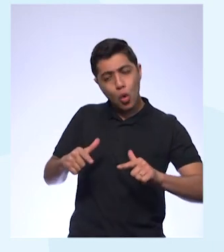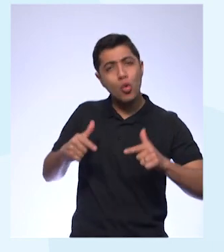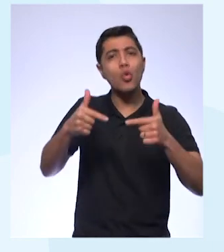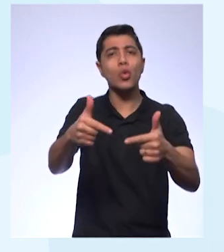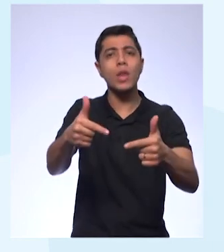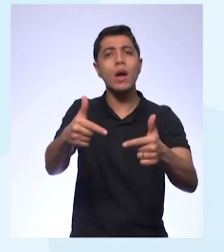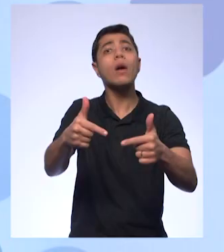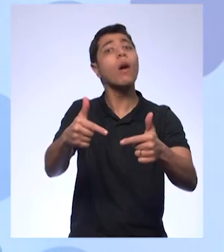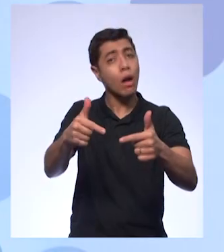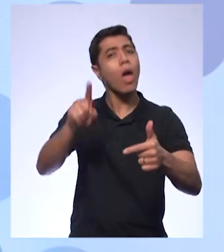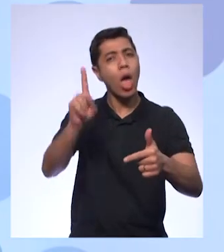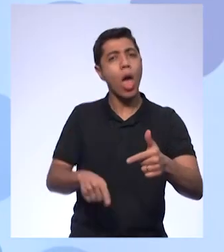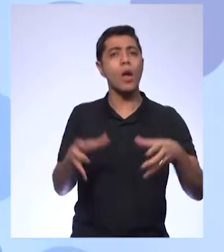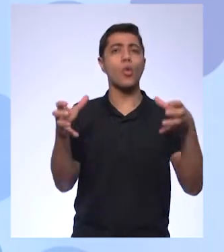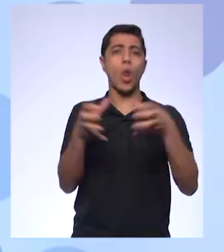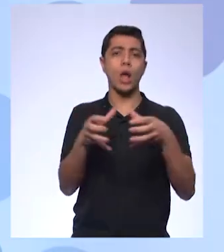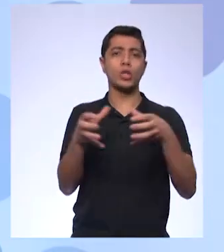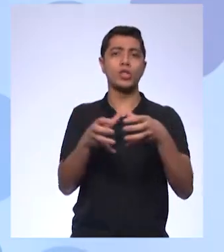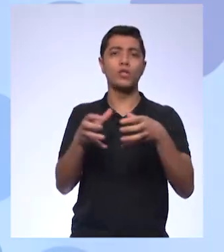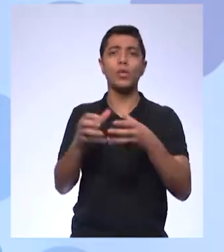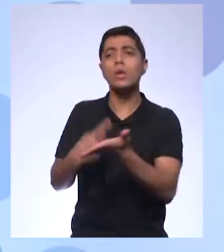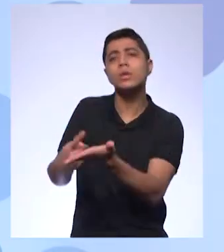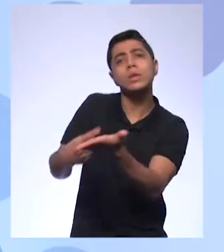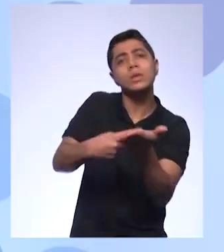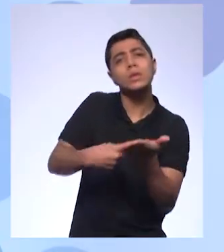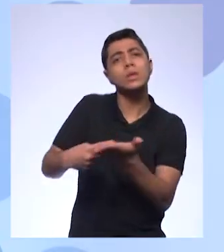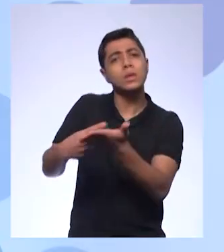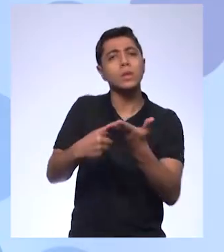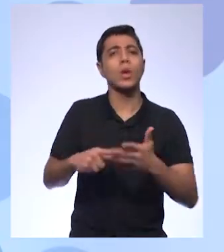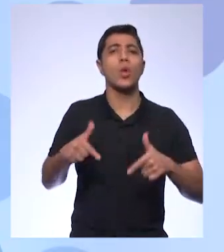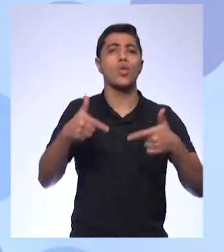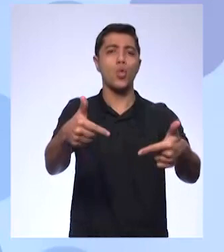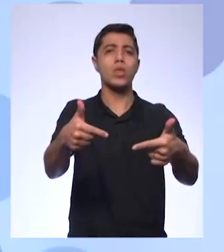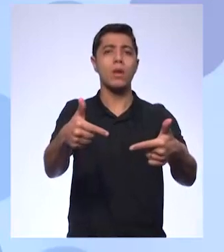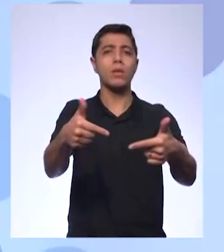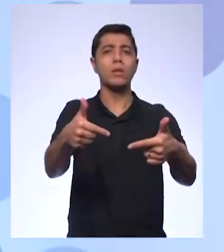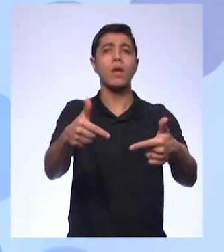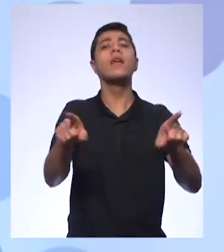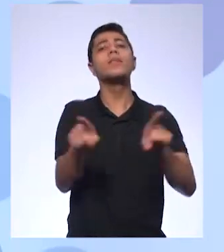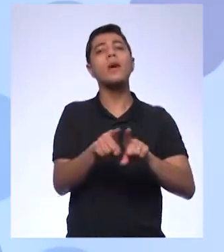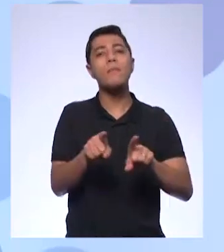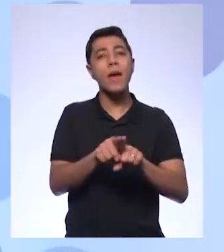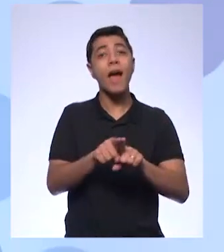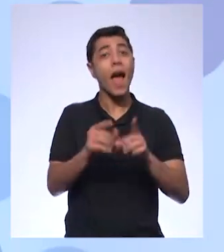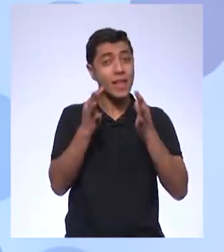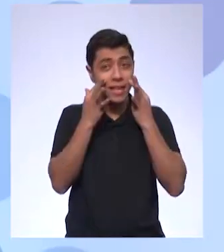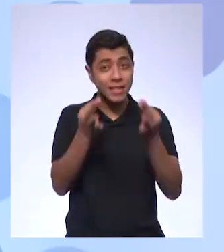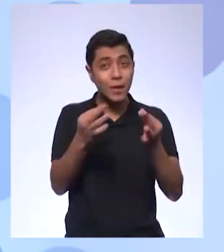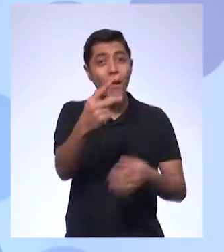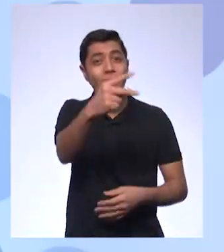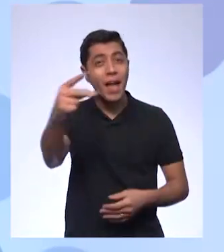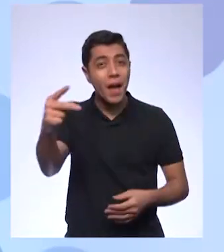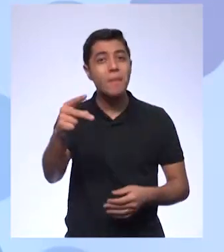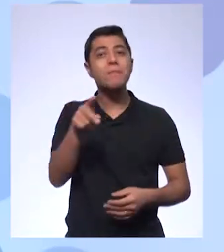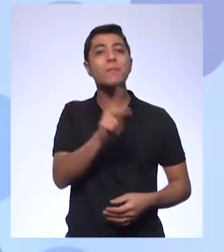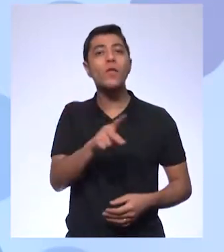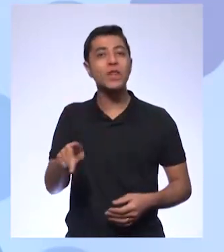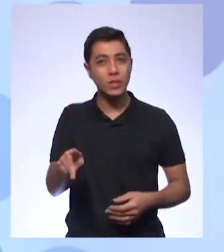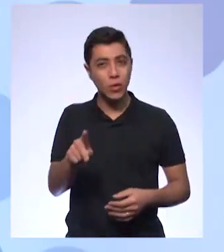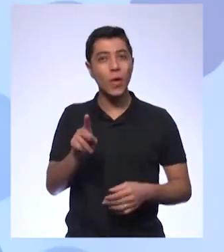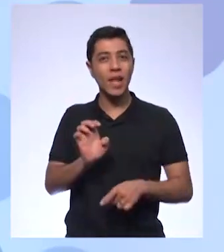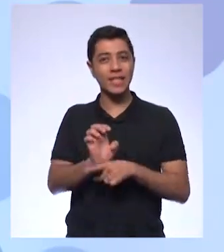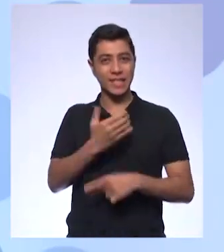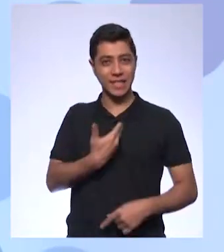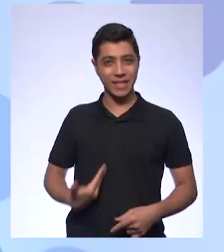lutas coletivas, inclusive já pontuando aí junto aos nossos professores da rede, que estão sempre prestigiando aqui o